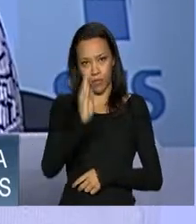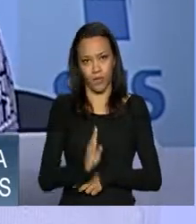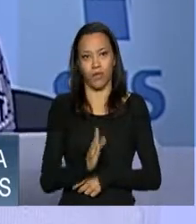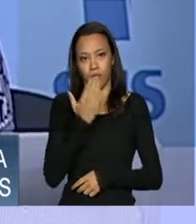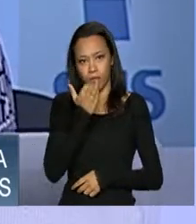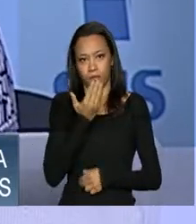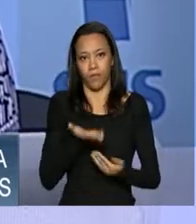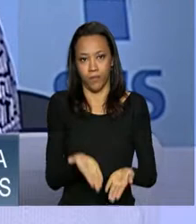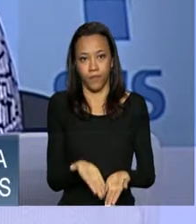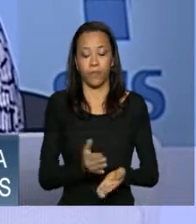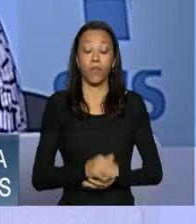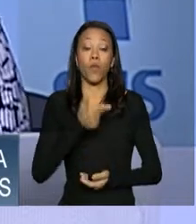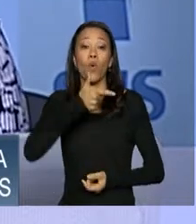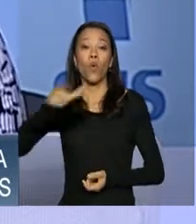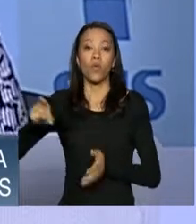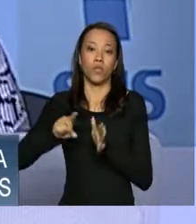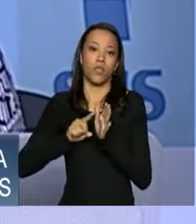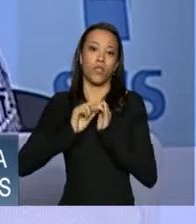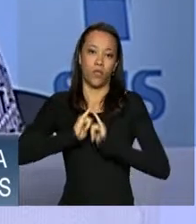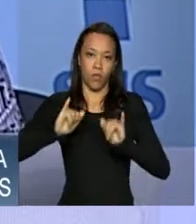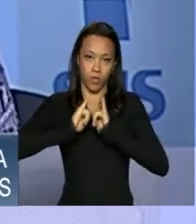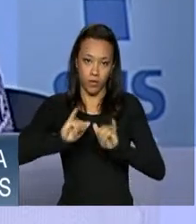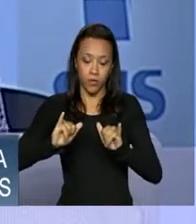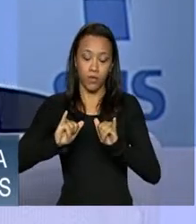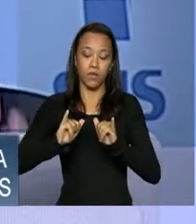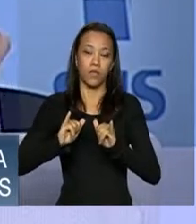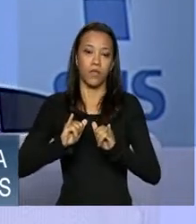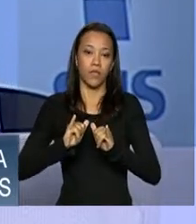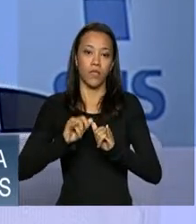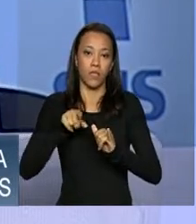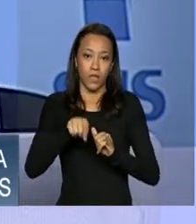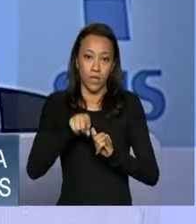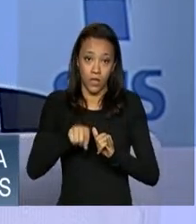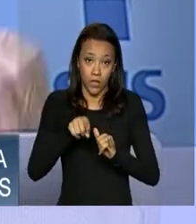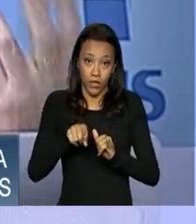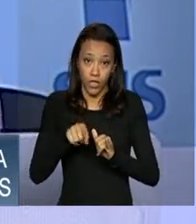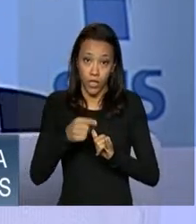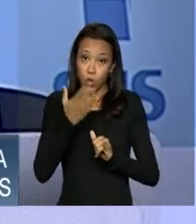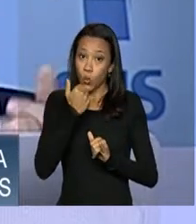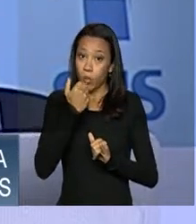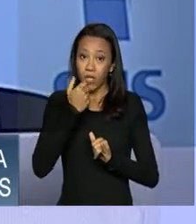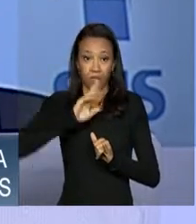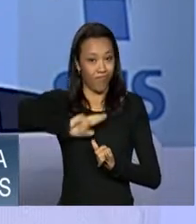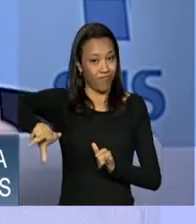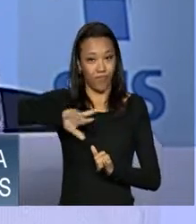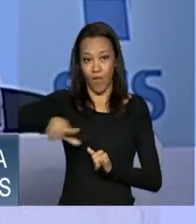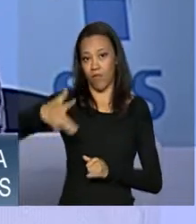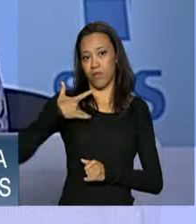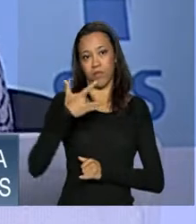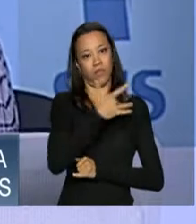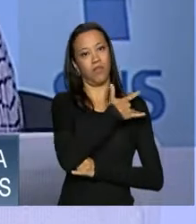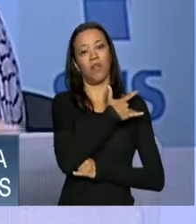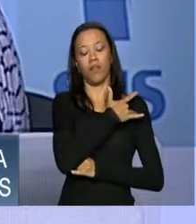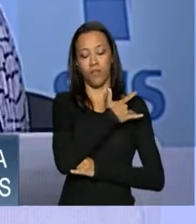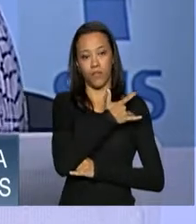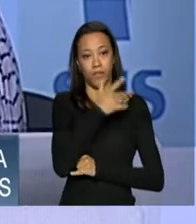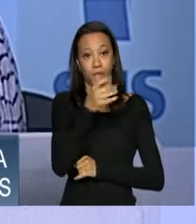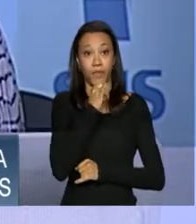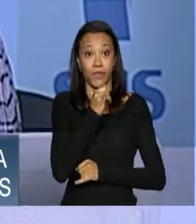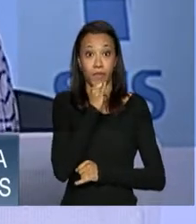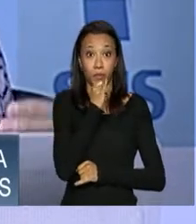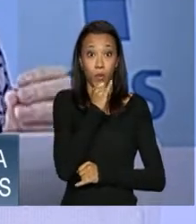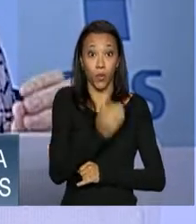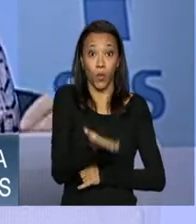outros indicadores do Vigitel de alimentos não saudáveis, o primeiro, autoavaliação do consumo de